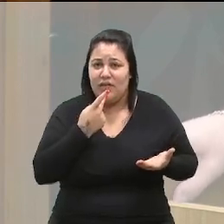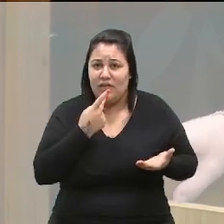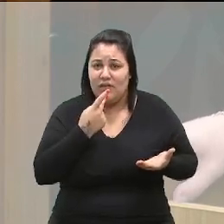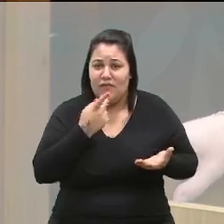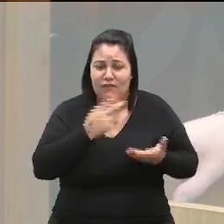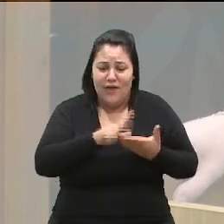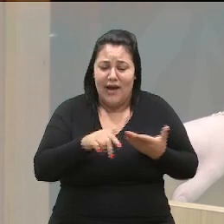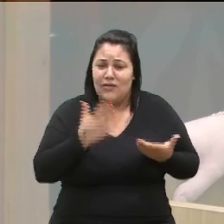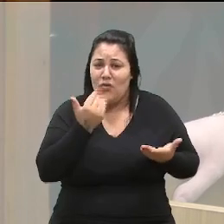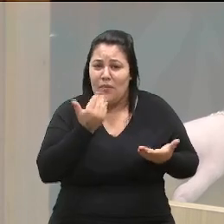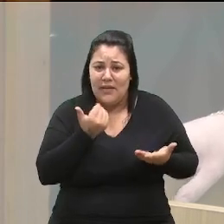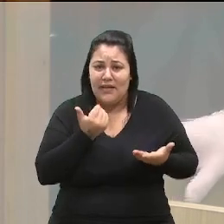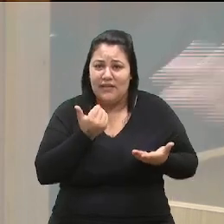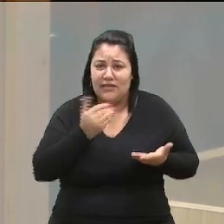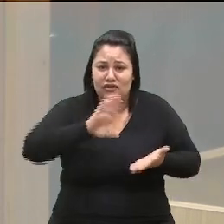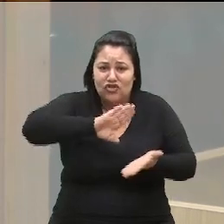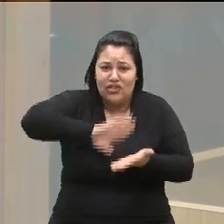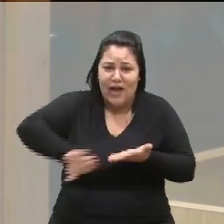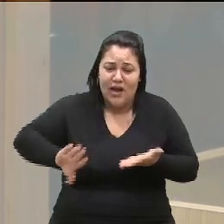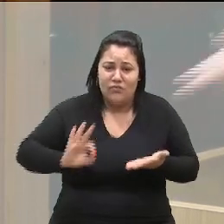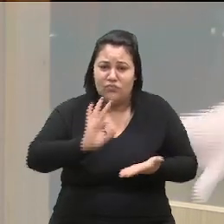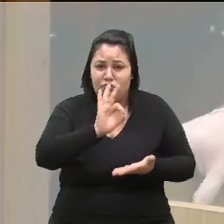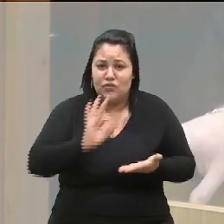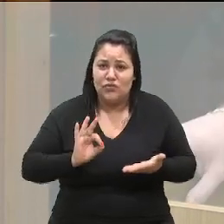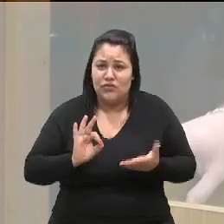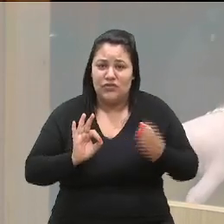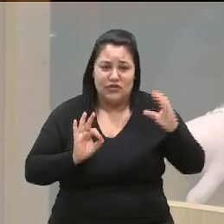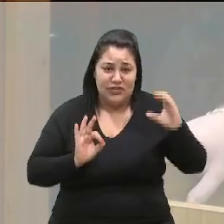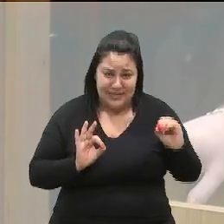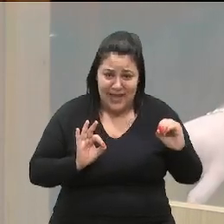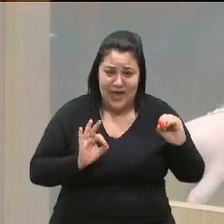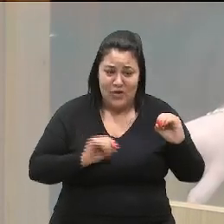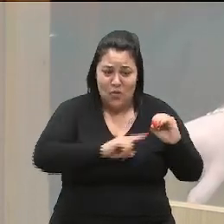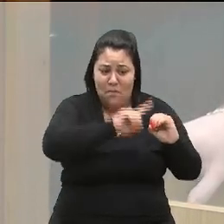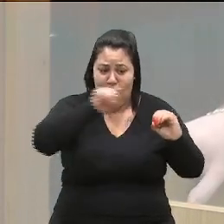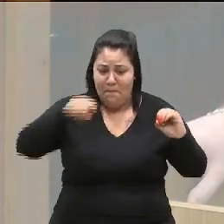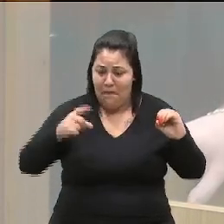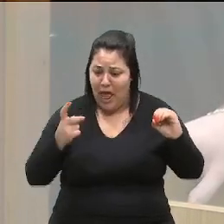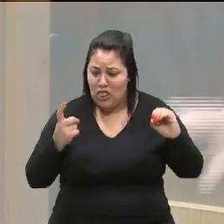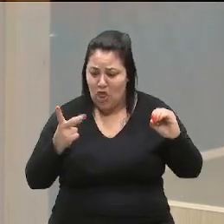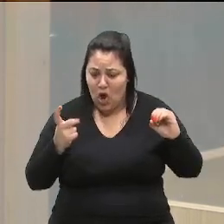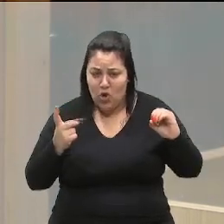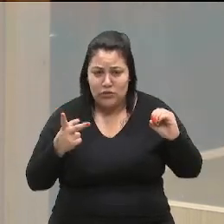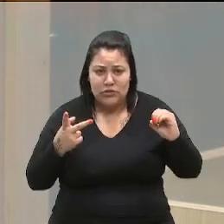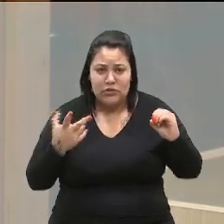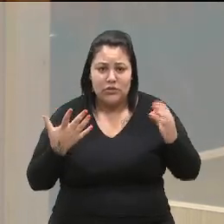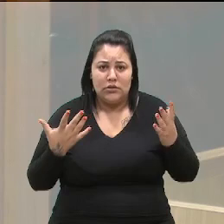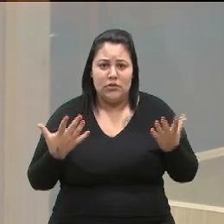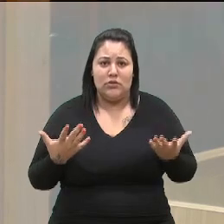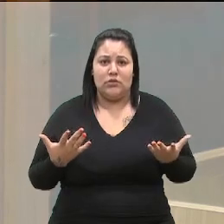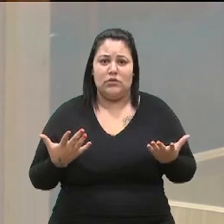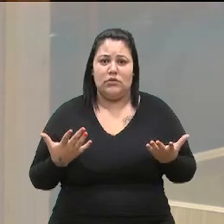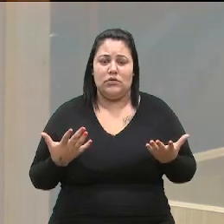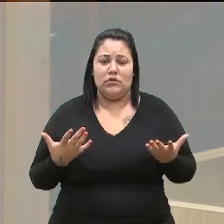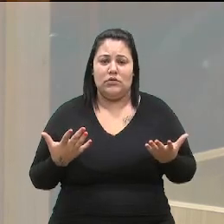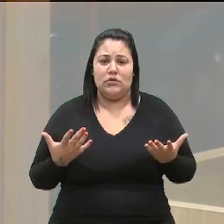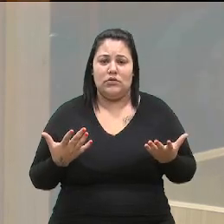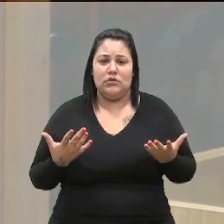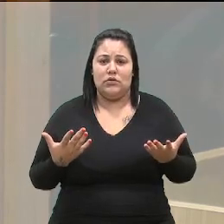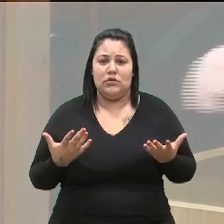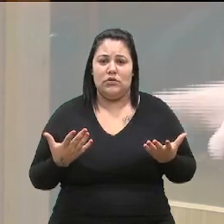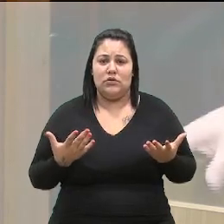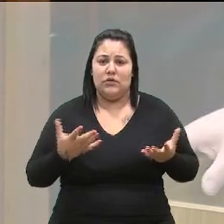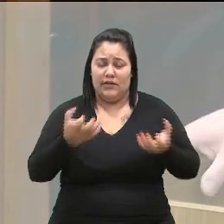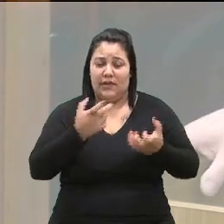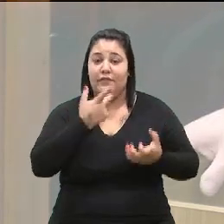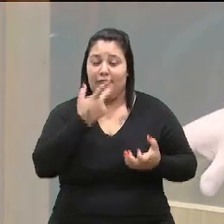isento de zero para 12 e aqui eu quero citar uma fala muito